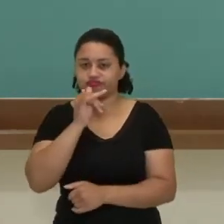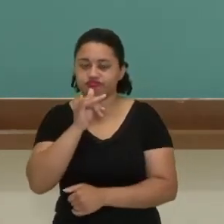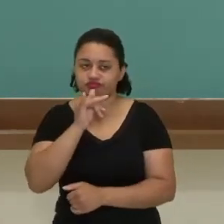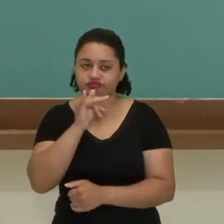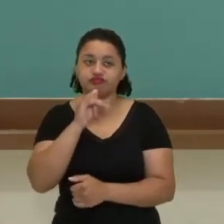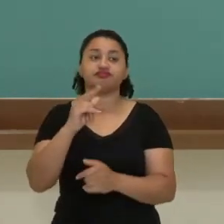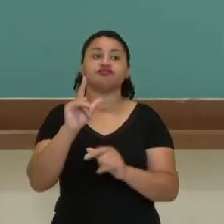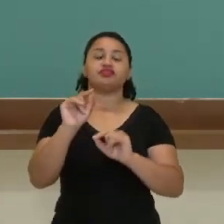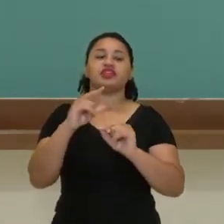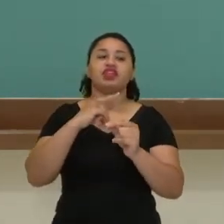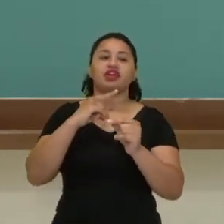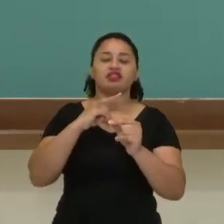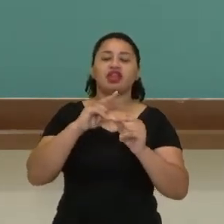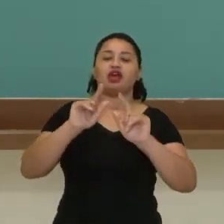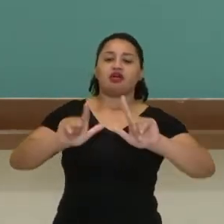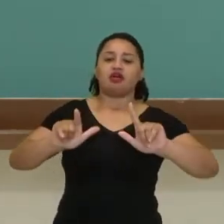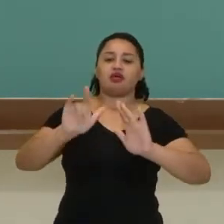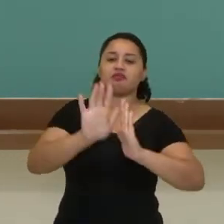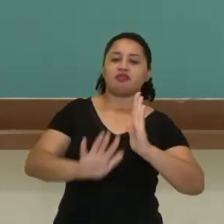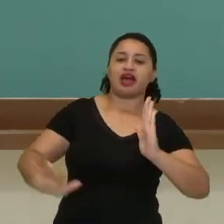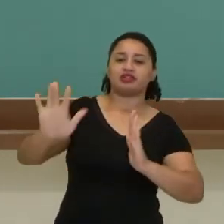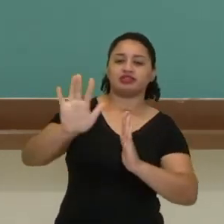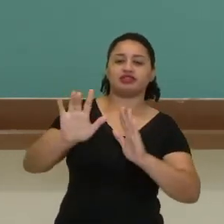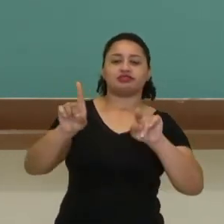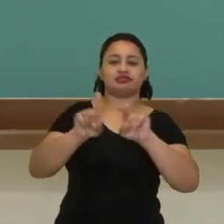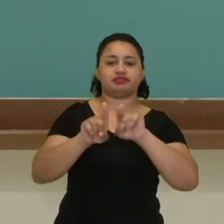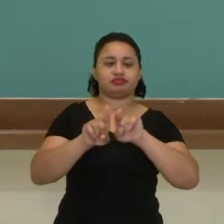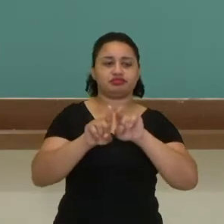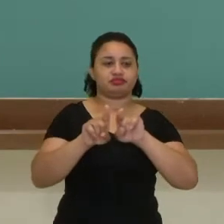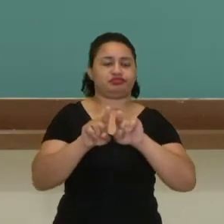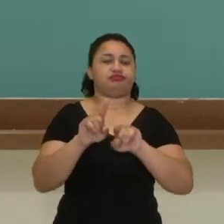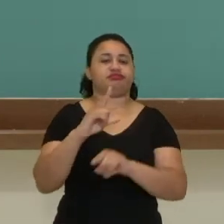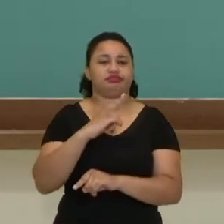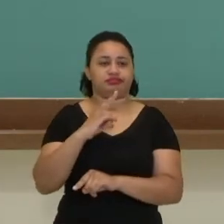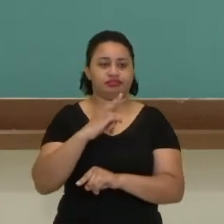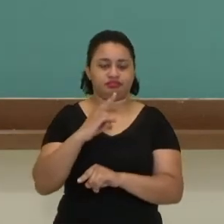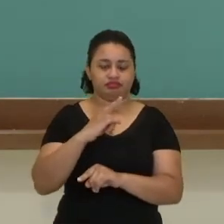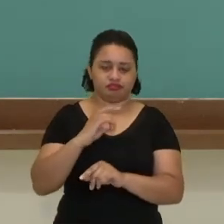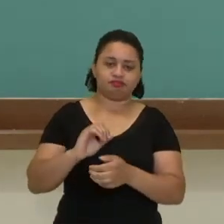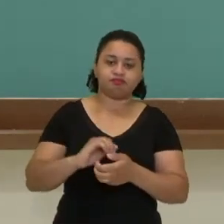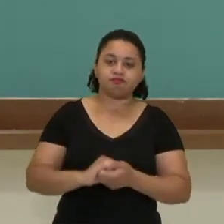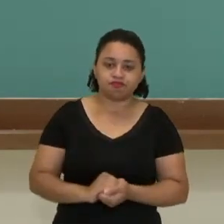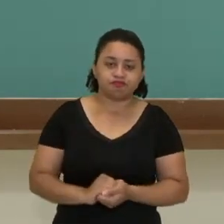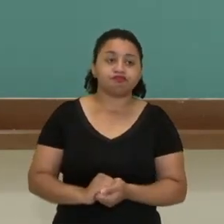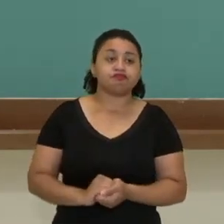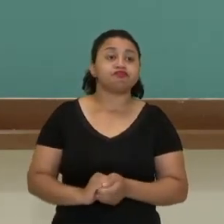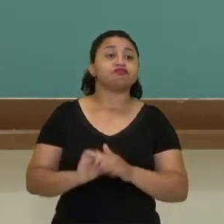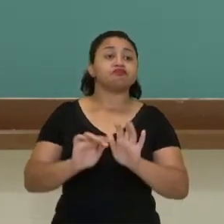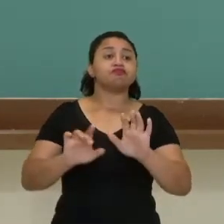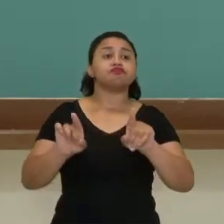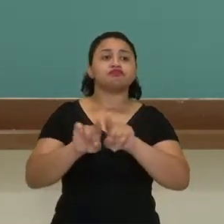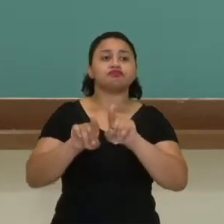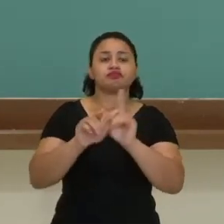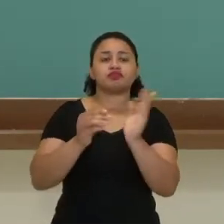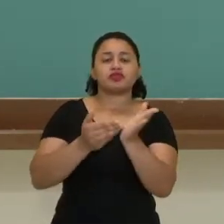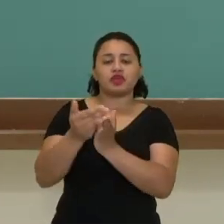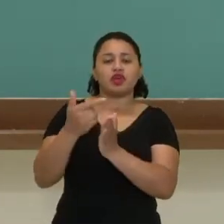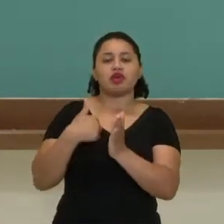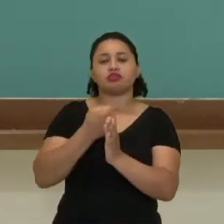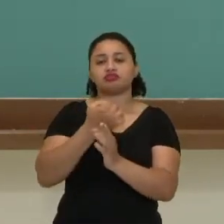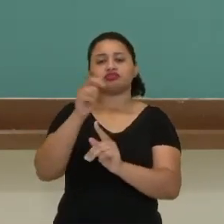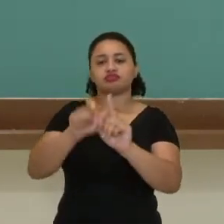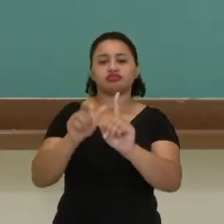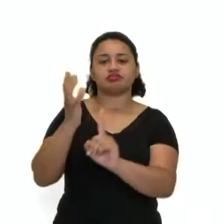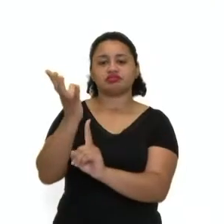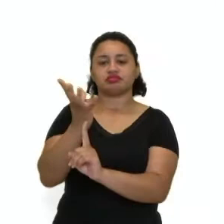tem muito de paisagens no impressionismo. O impressionismo tem muito paisagens, certo? E a gente começa aqui com os artistas,